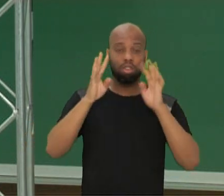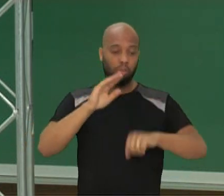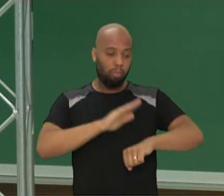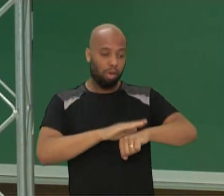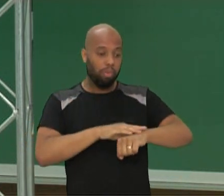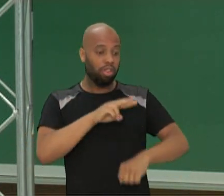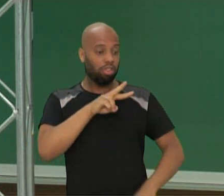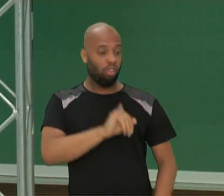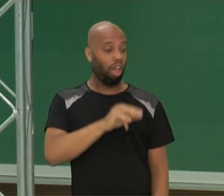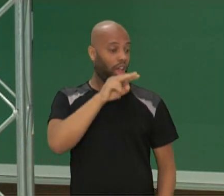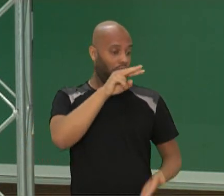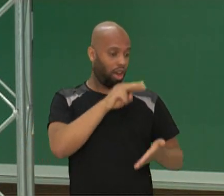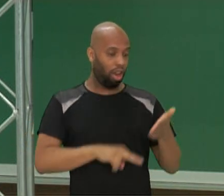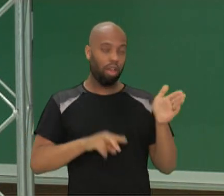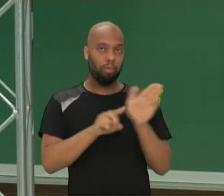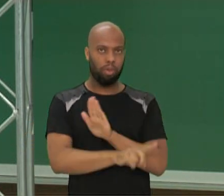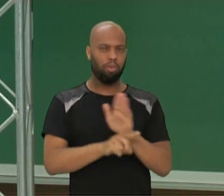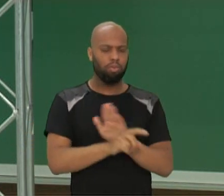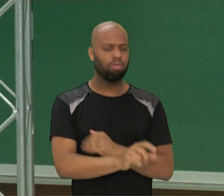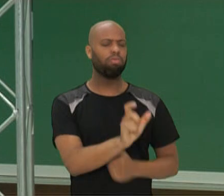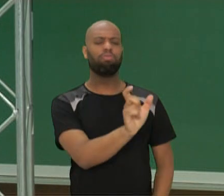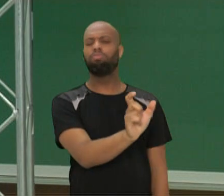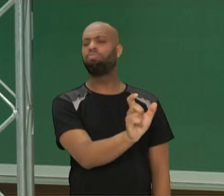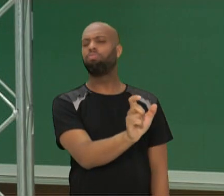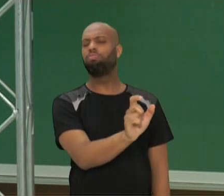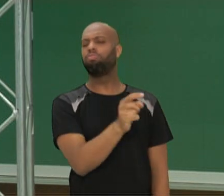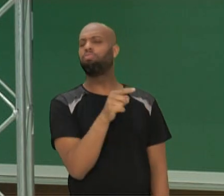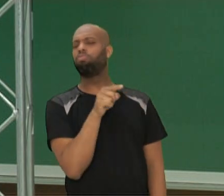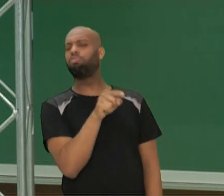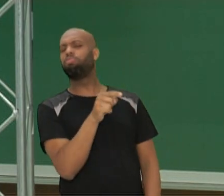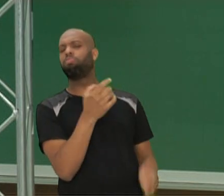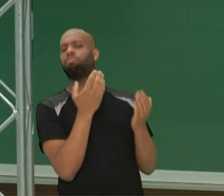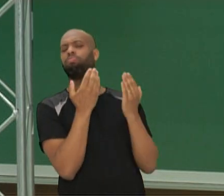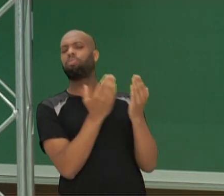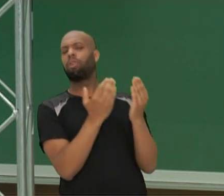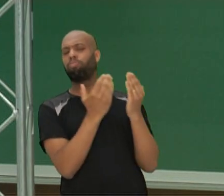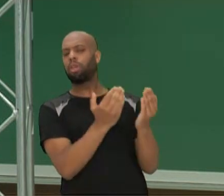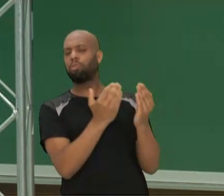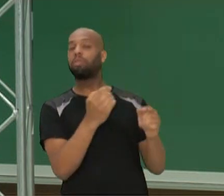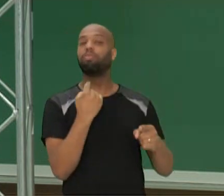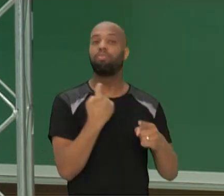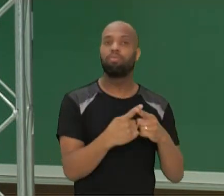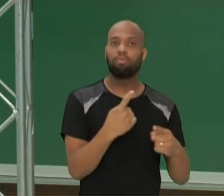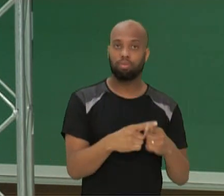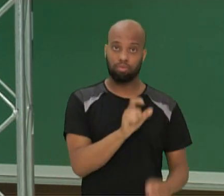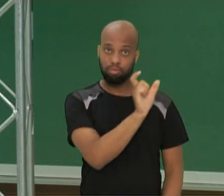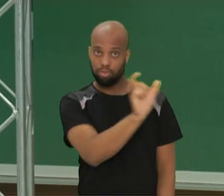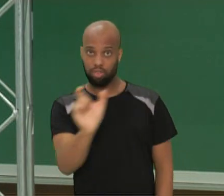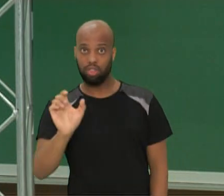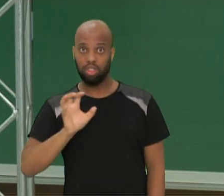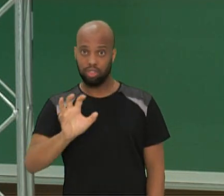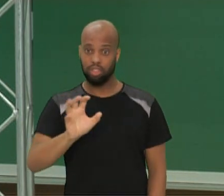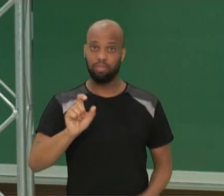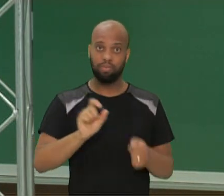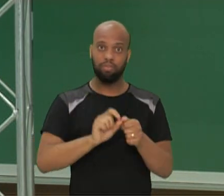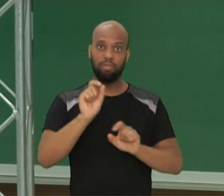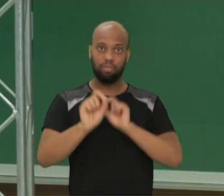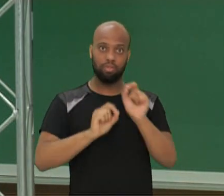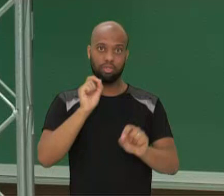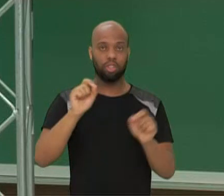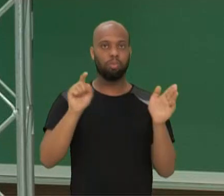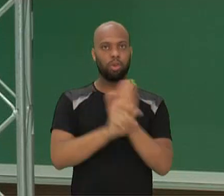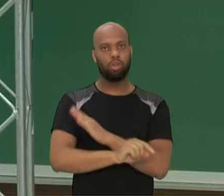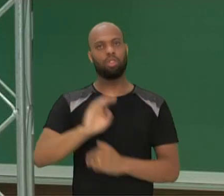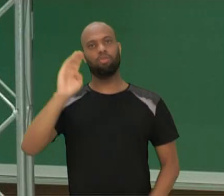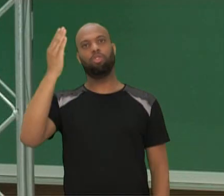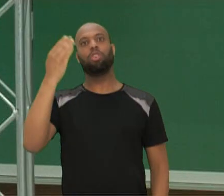você for ler uma questão e você se deparar com essas palavras, porque são palavras que normalmente tornam a questão